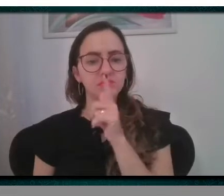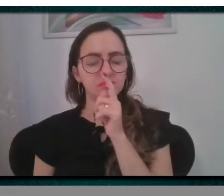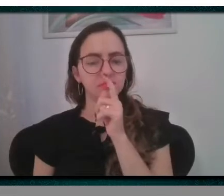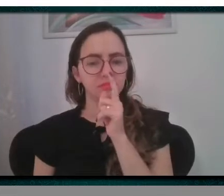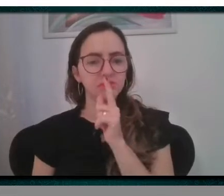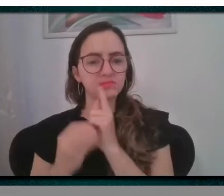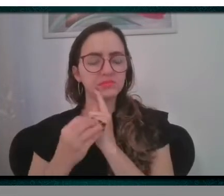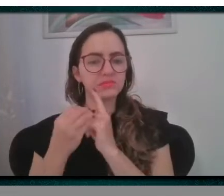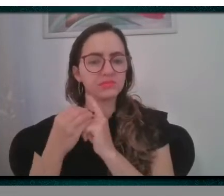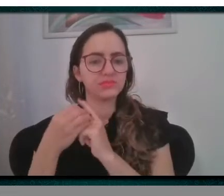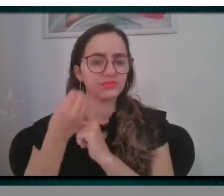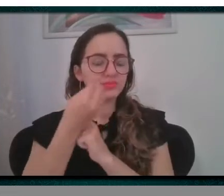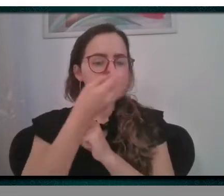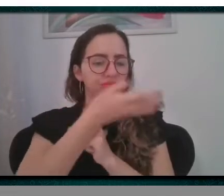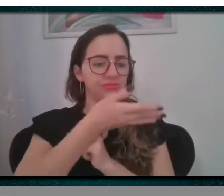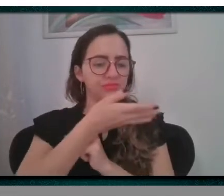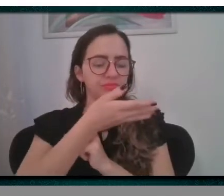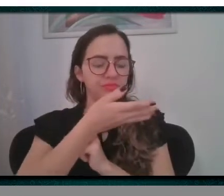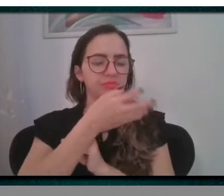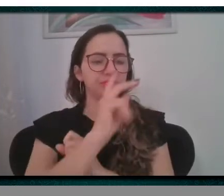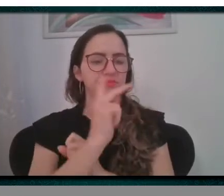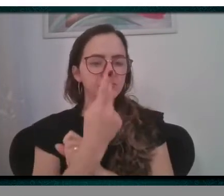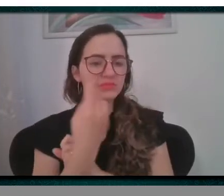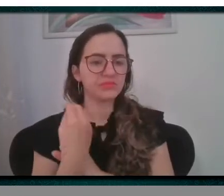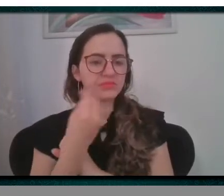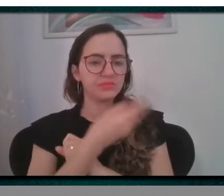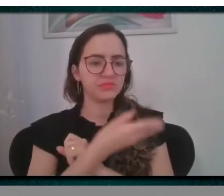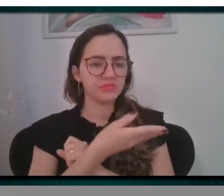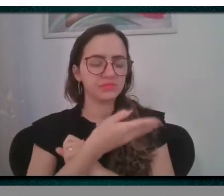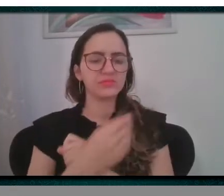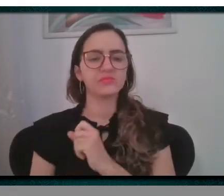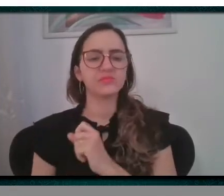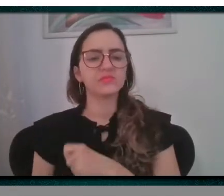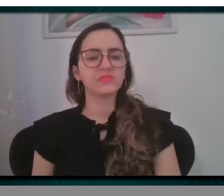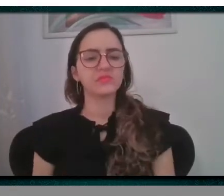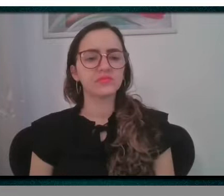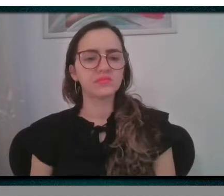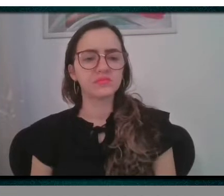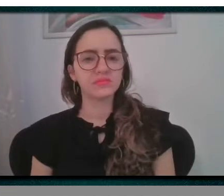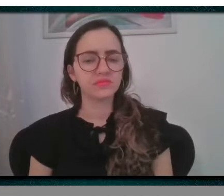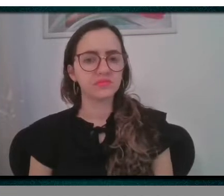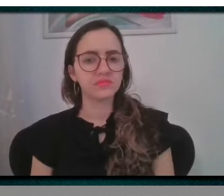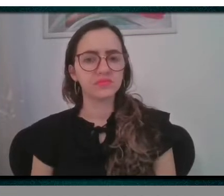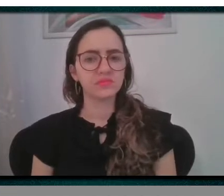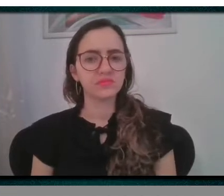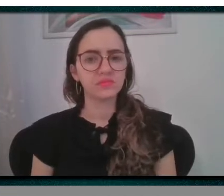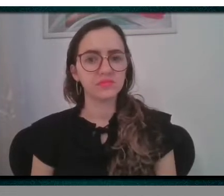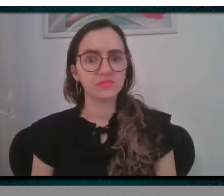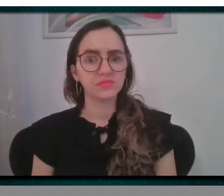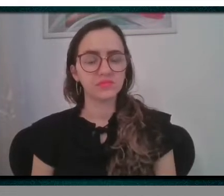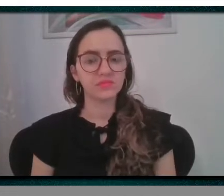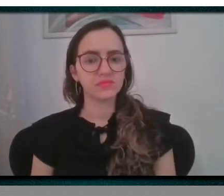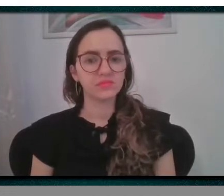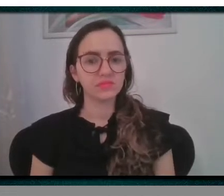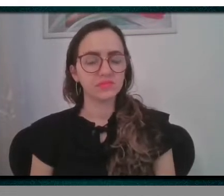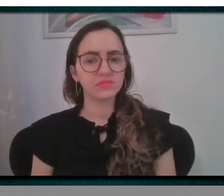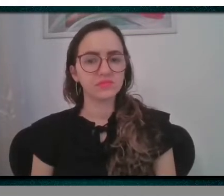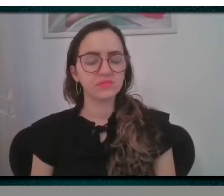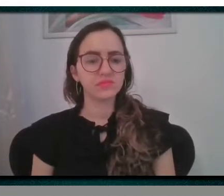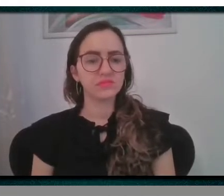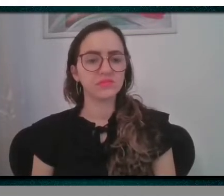um hidrogênio para cá. Ao doar esse hidrogênio, a gente viu que a água aqui era o composto